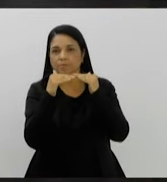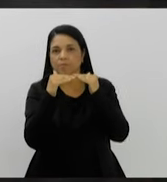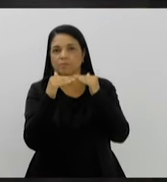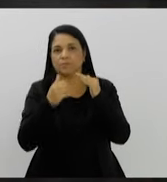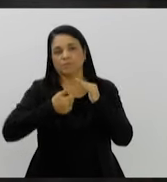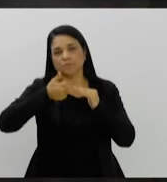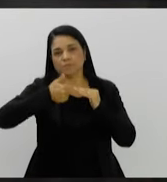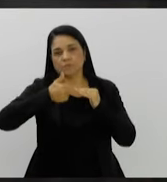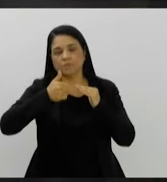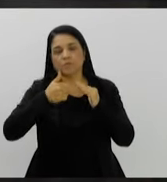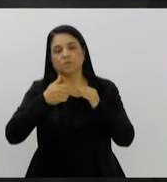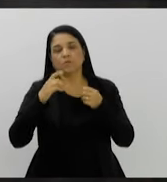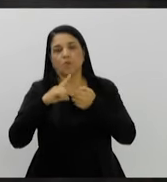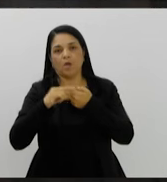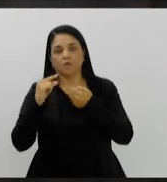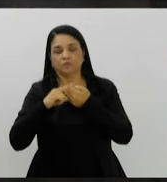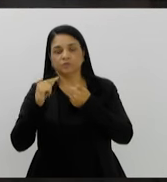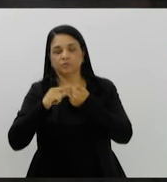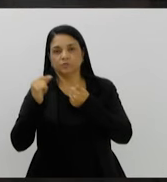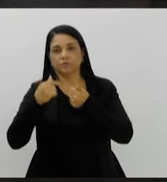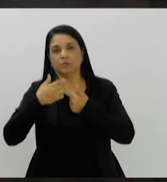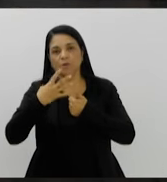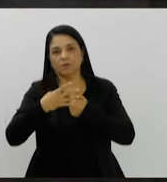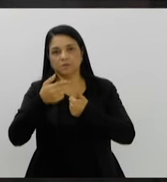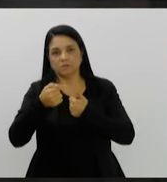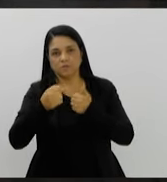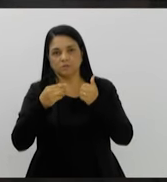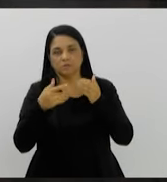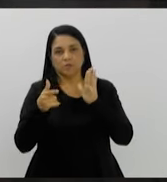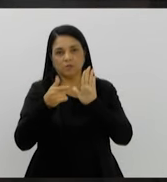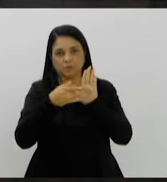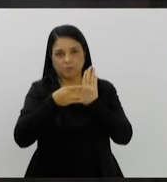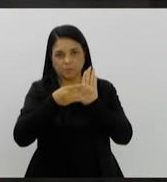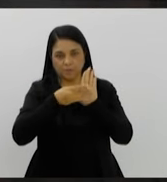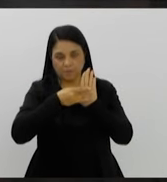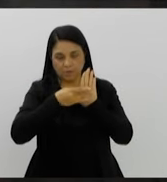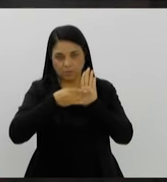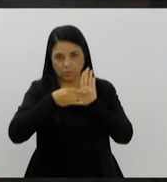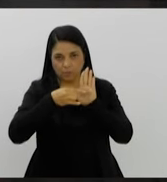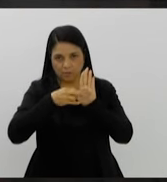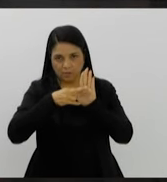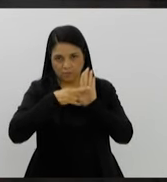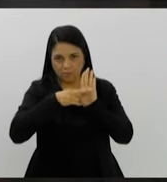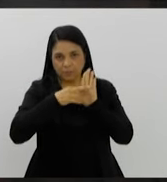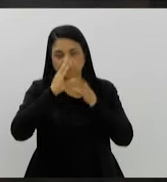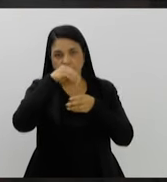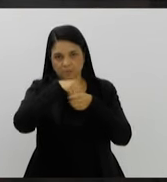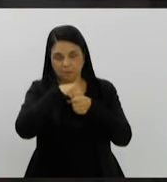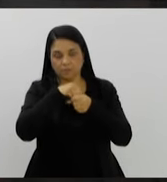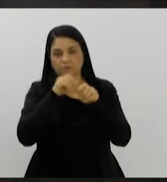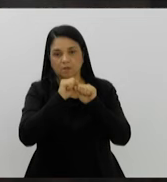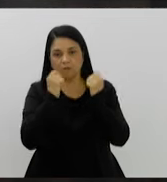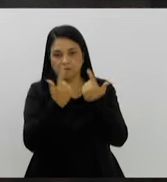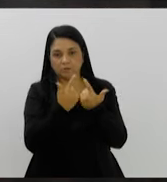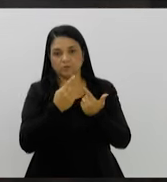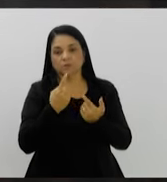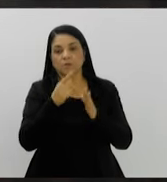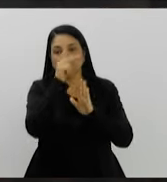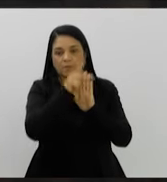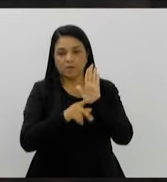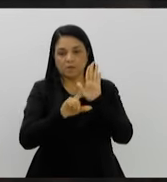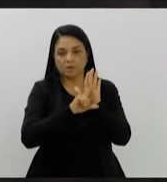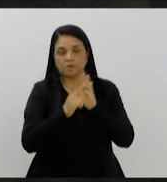do artigo 47 do Regimento Interno em tramitação ordinária em primeira discussão projeto de lei número